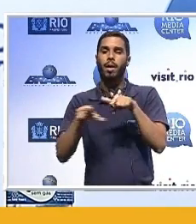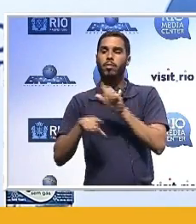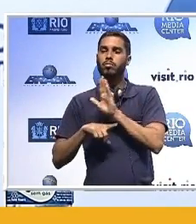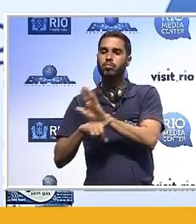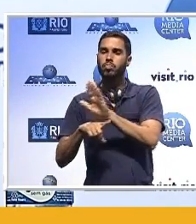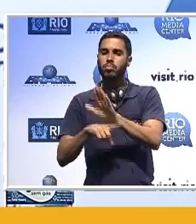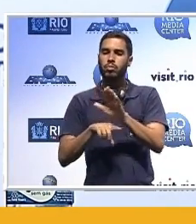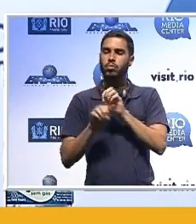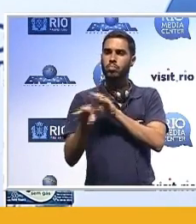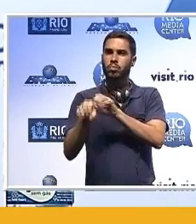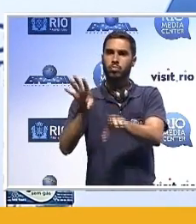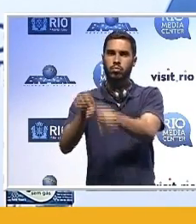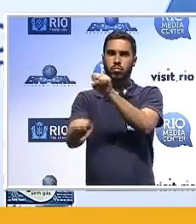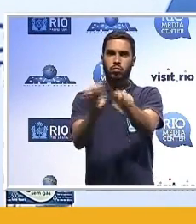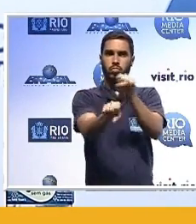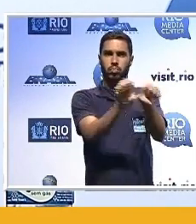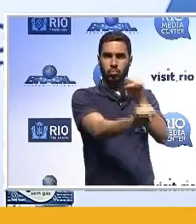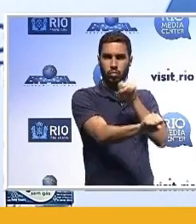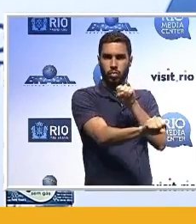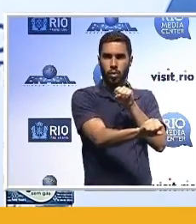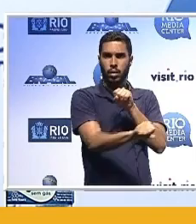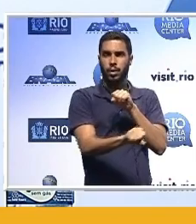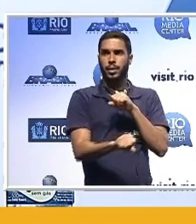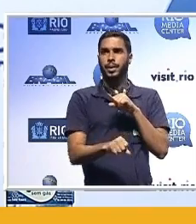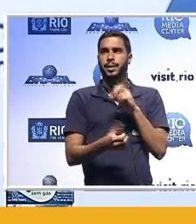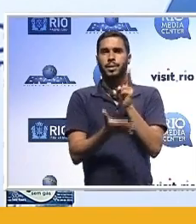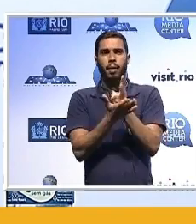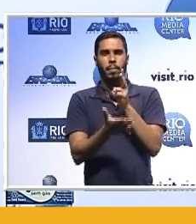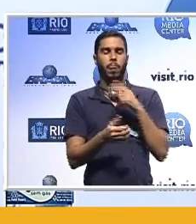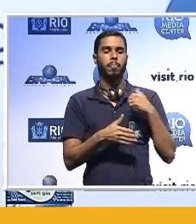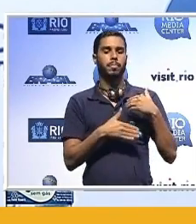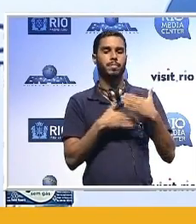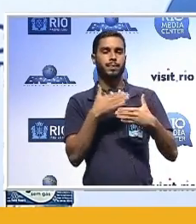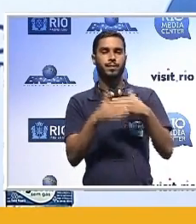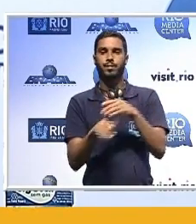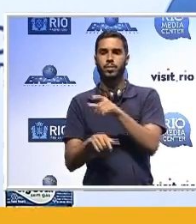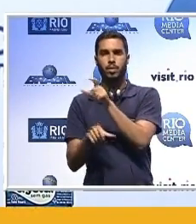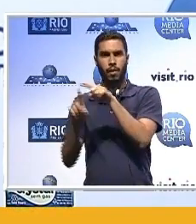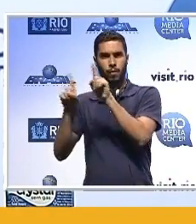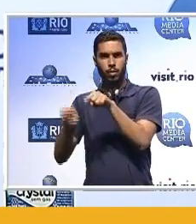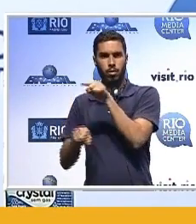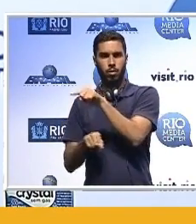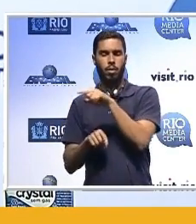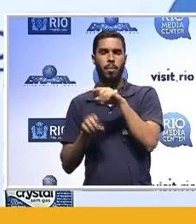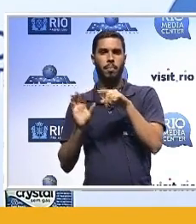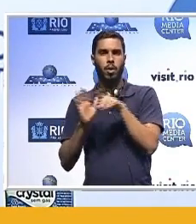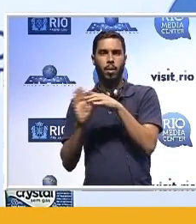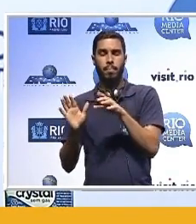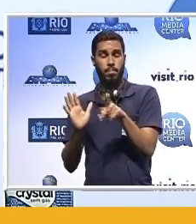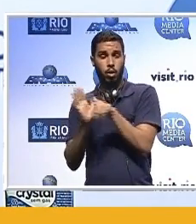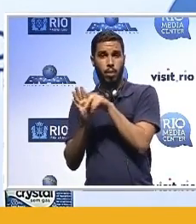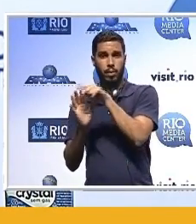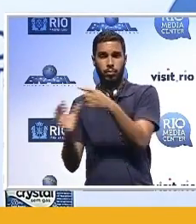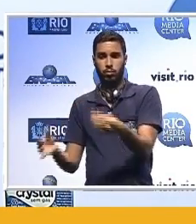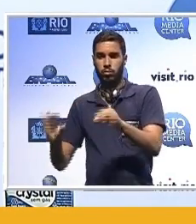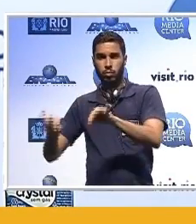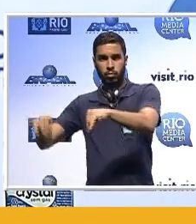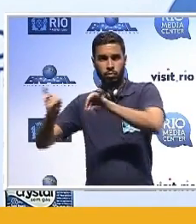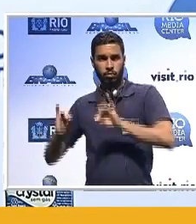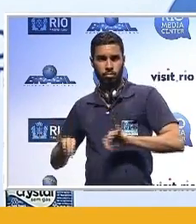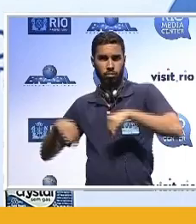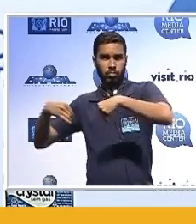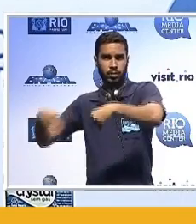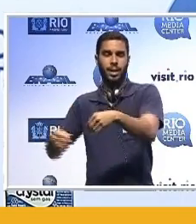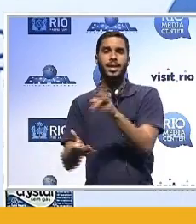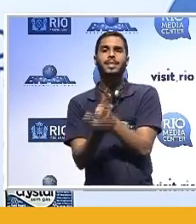certo? Então, na medida que a camareira ela é capacitada, então, quando ela